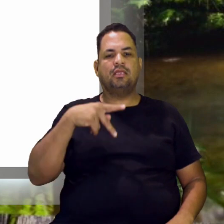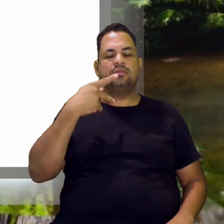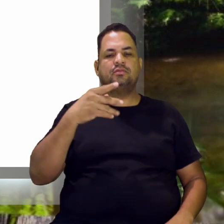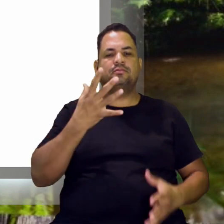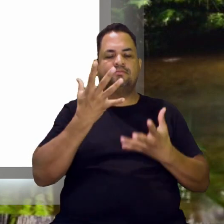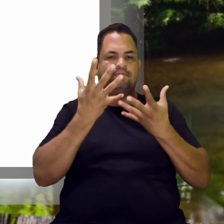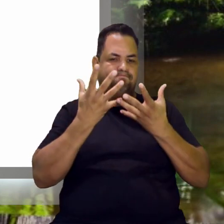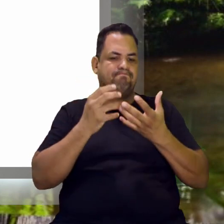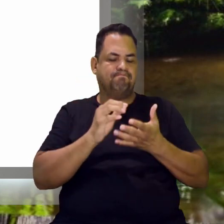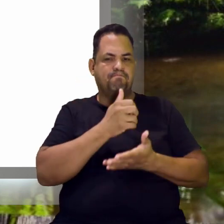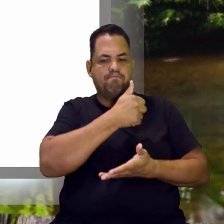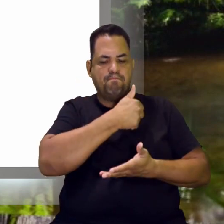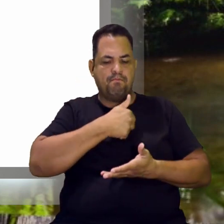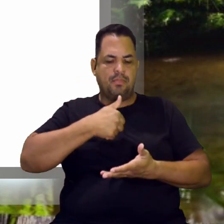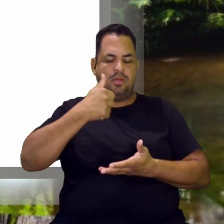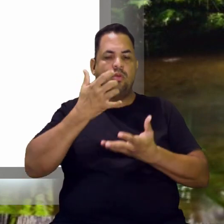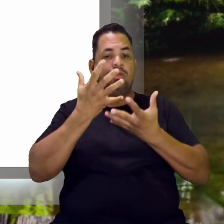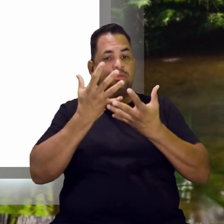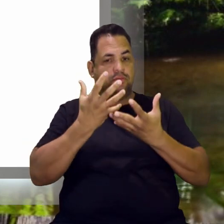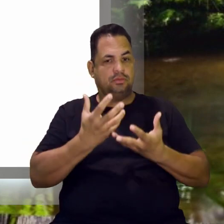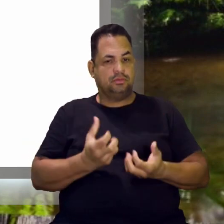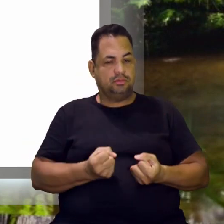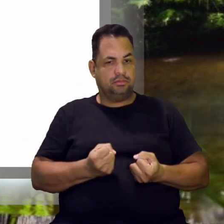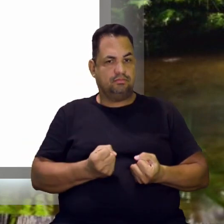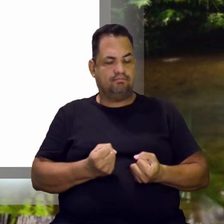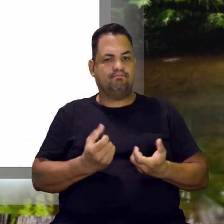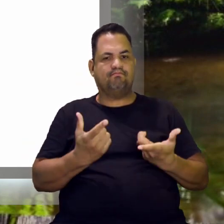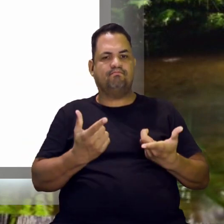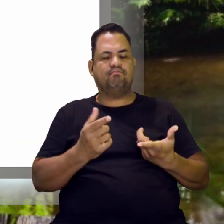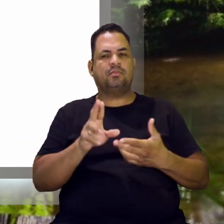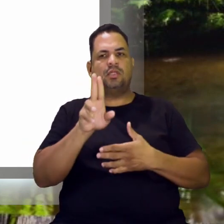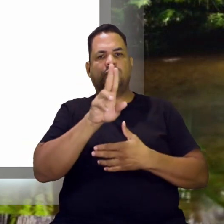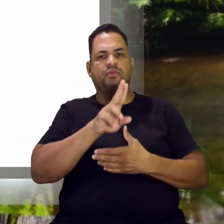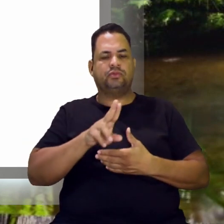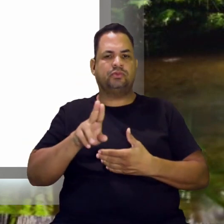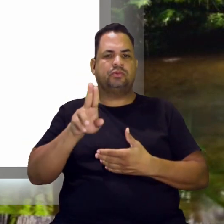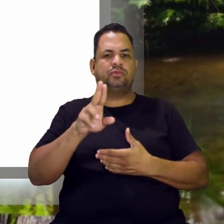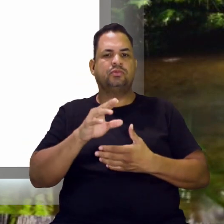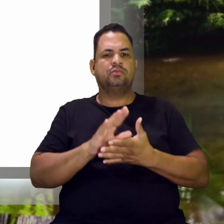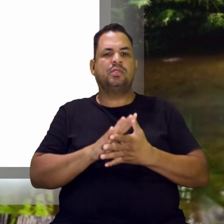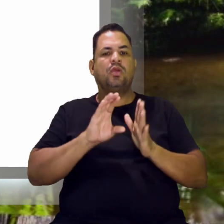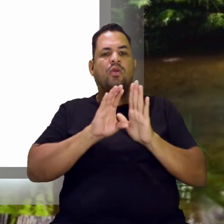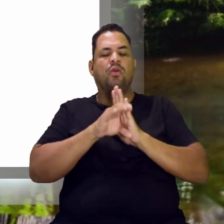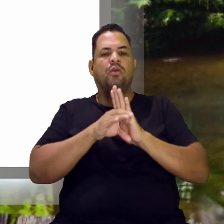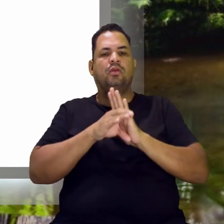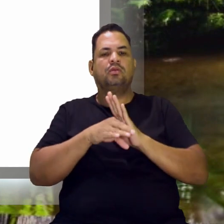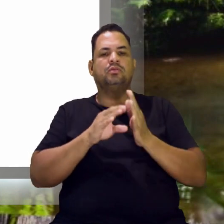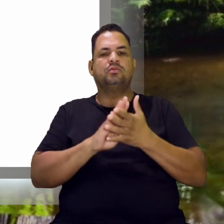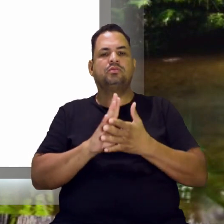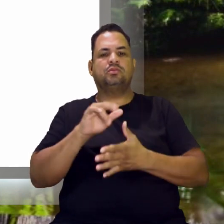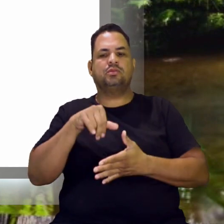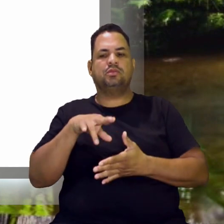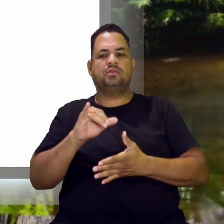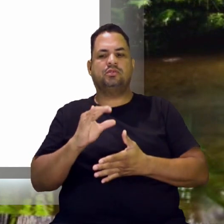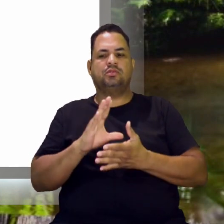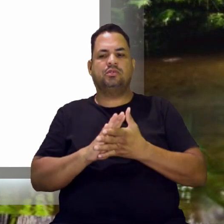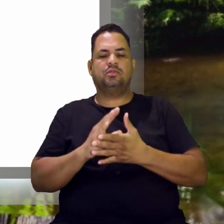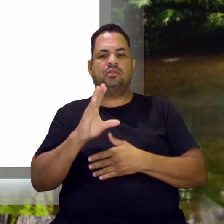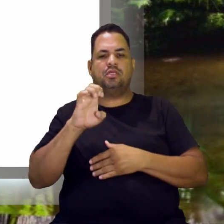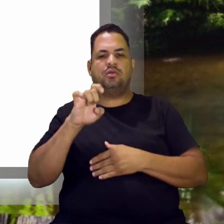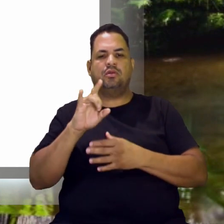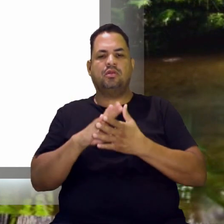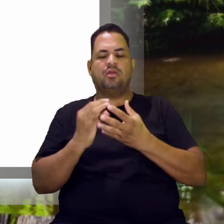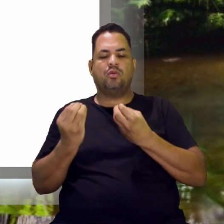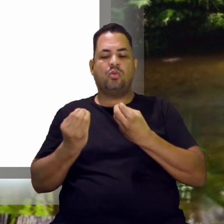aceita, digamos, né, podemos dizer assim, que mais é usada para definir nicho é essa, de que nicho ecológico é